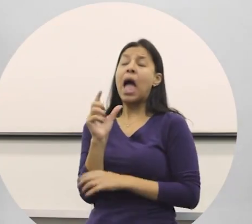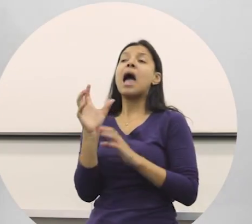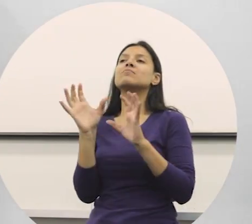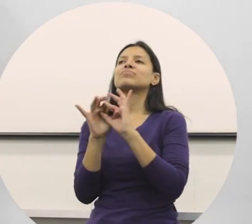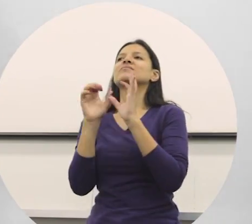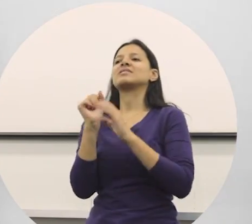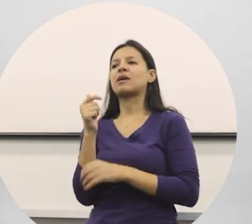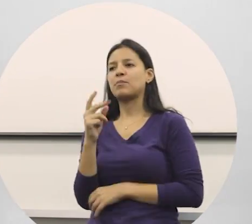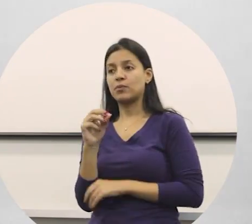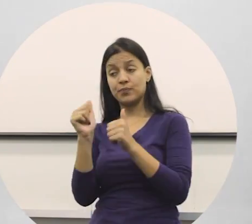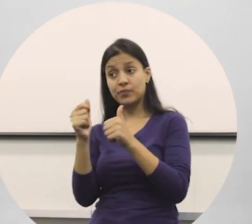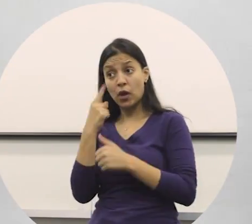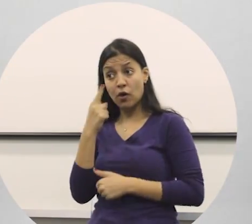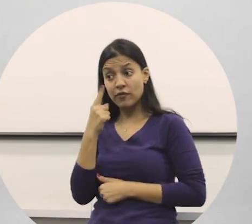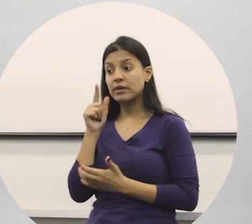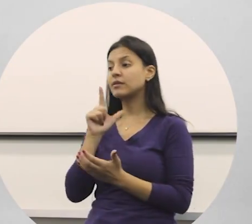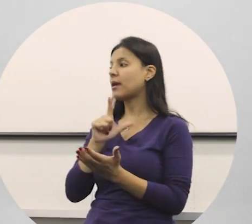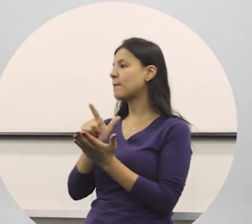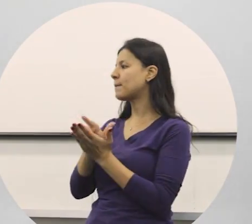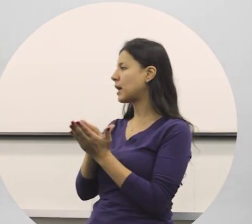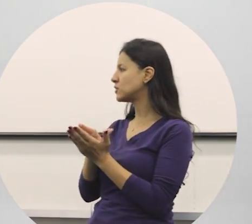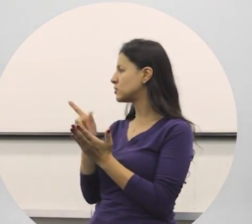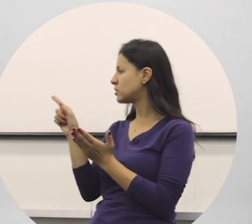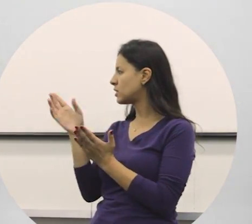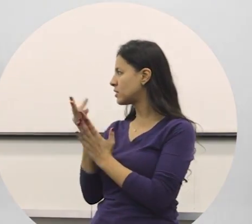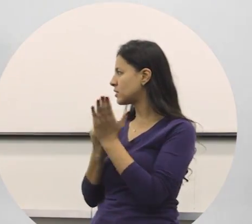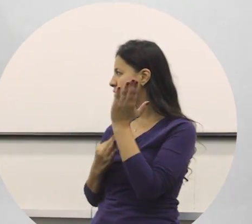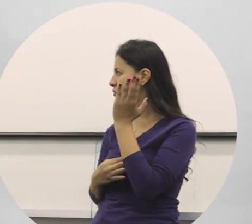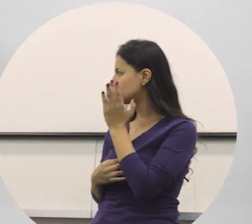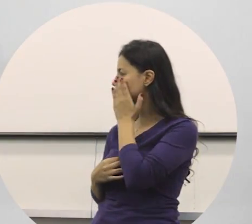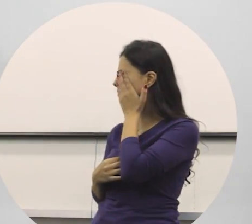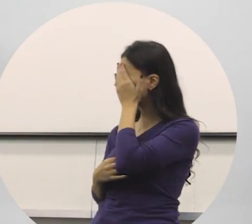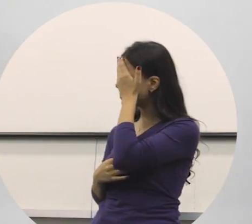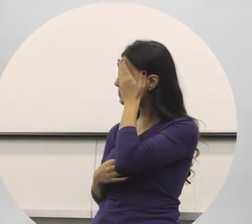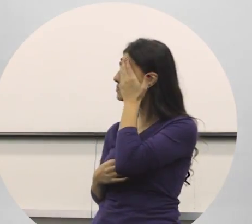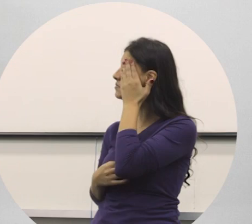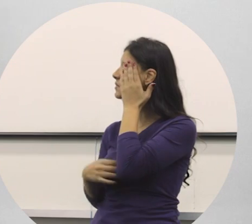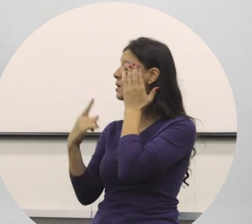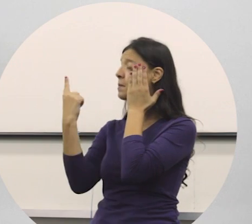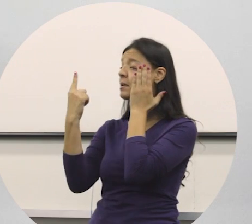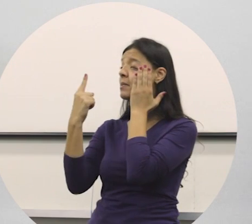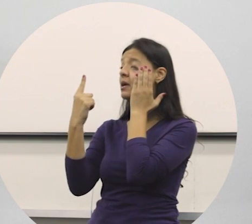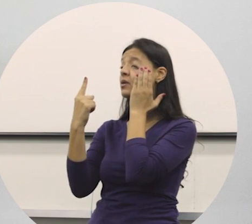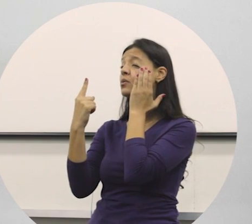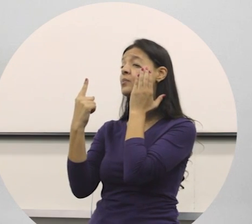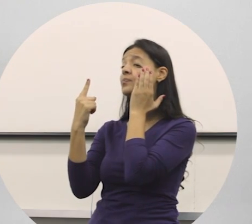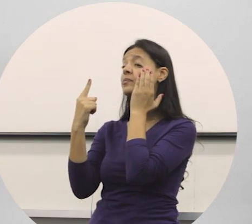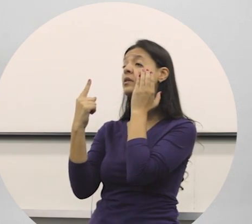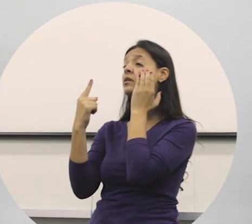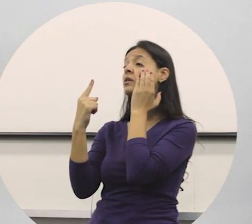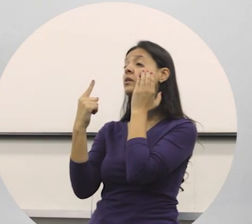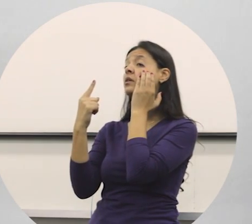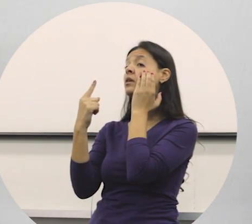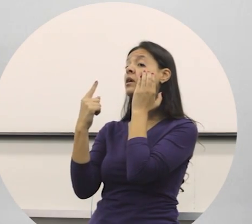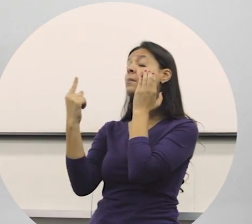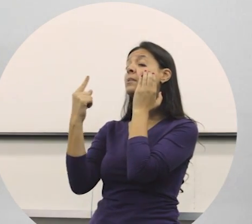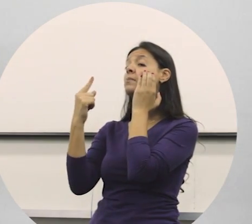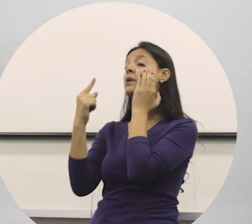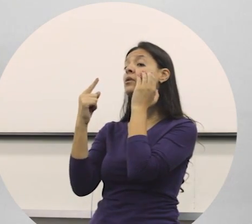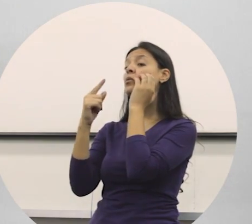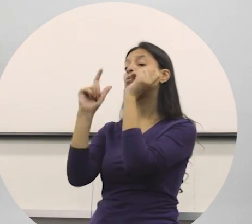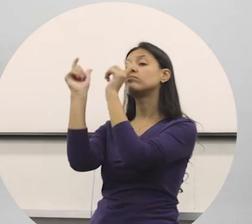acontecendo? Olha aí na página, no primeiro fluxograma. Fluxograma, no primeiro esquema de vocês